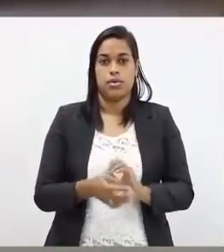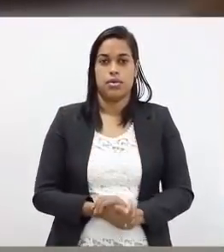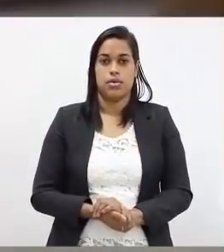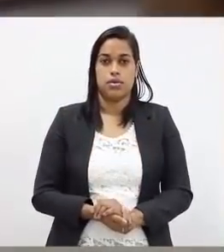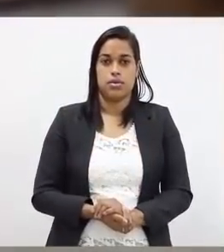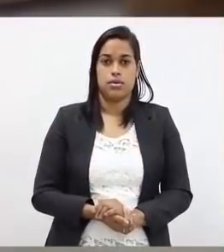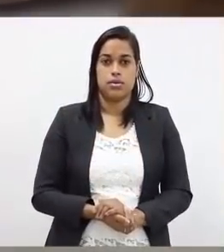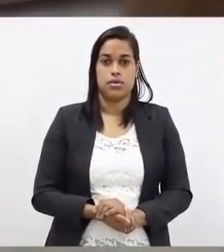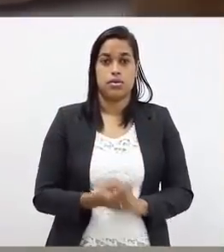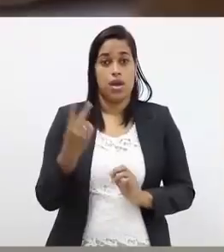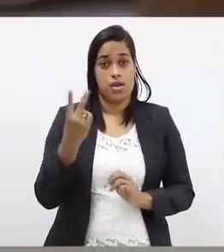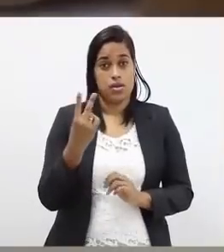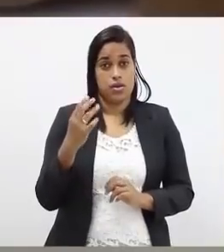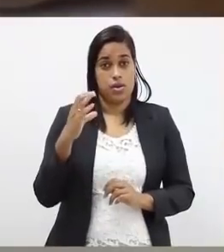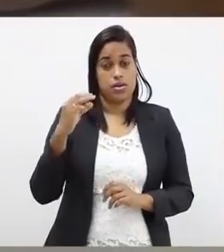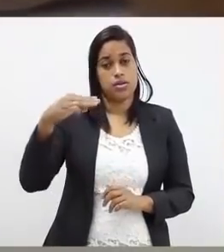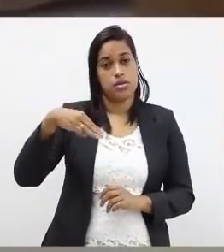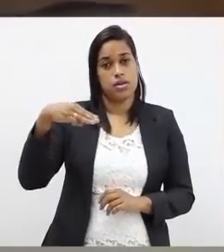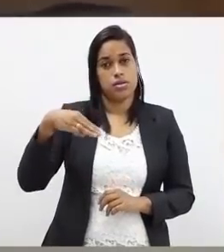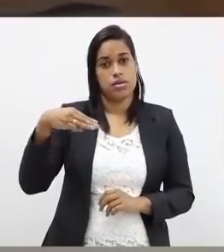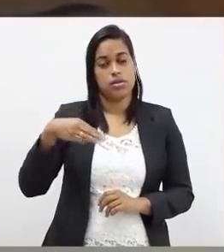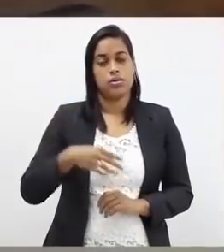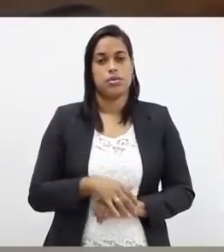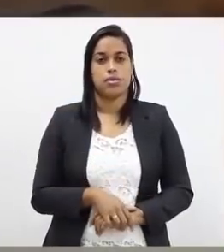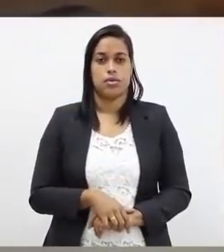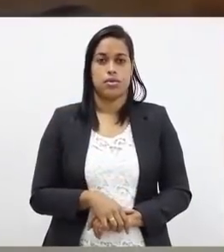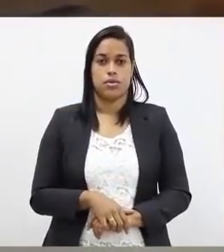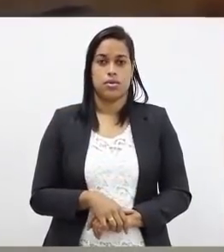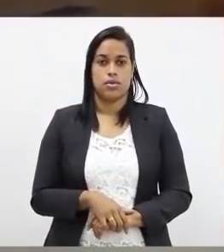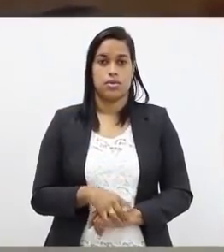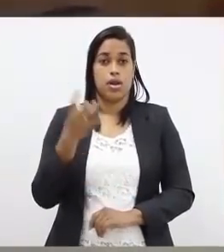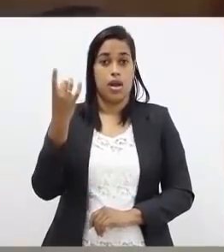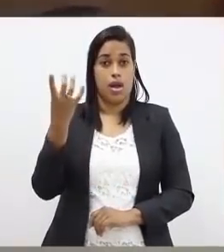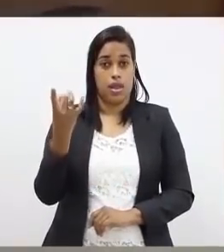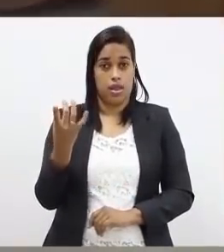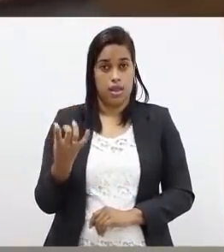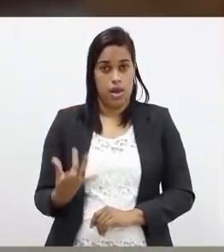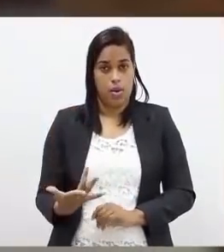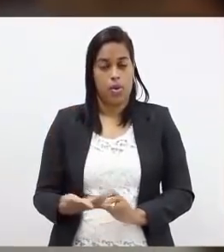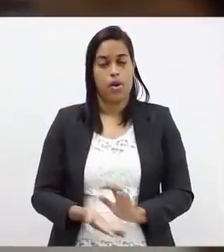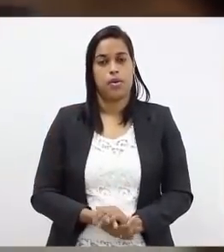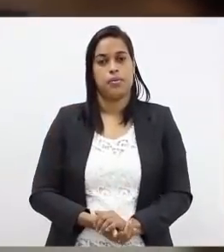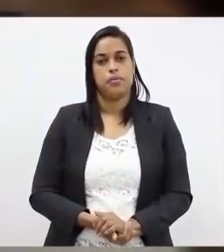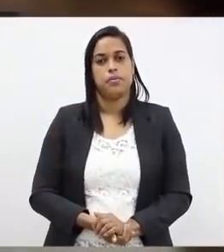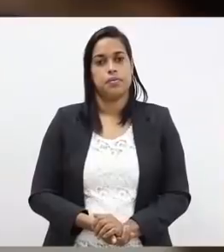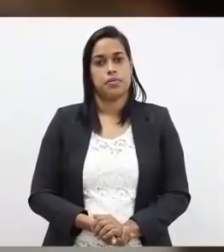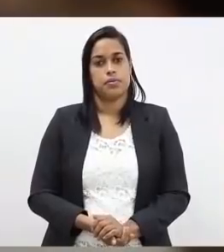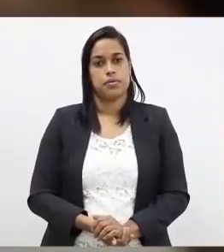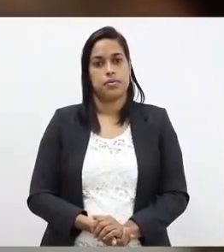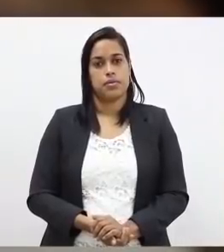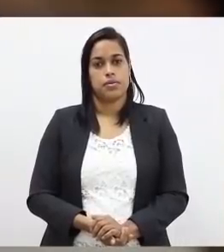no meu caso aqui, 2 centímetros em cada curva.